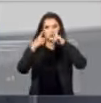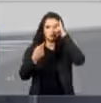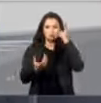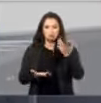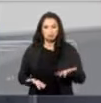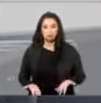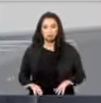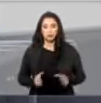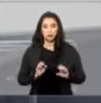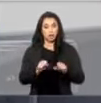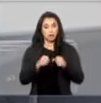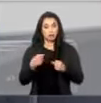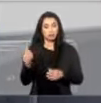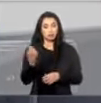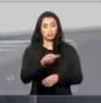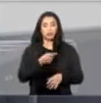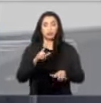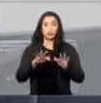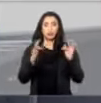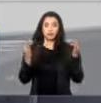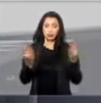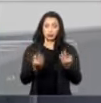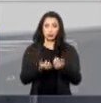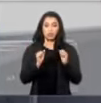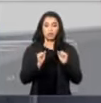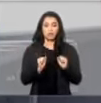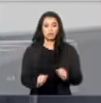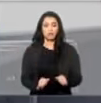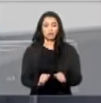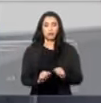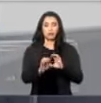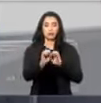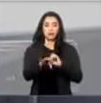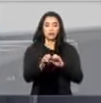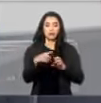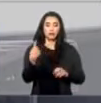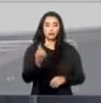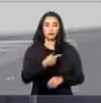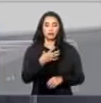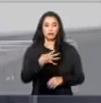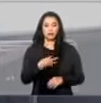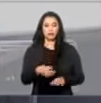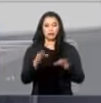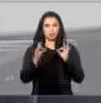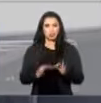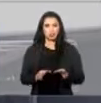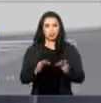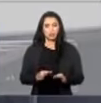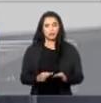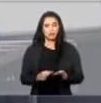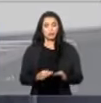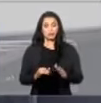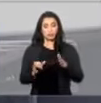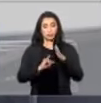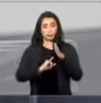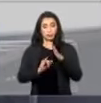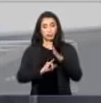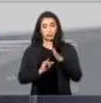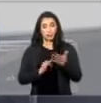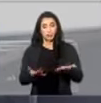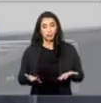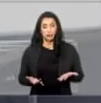nossas famílias e a possibilidade de poder educar nossos filhos dignamente. Somos uma indústria que produz riquezas,